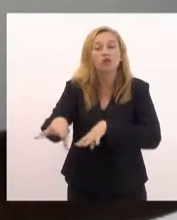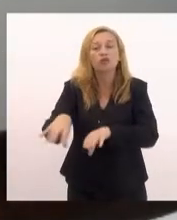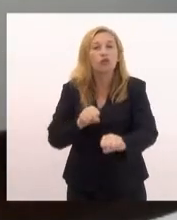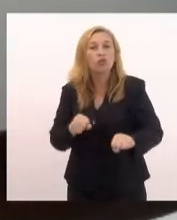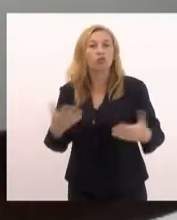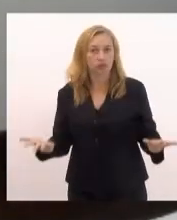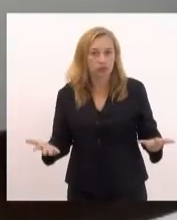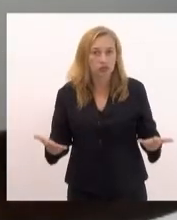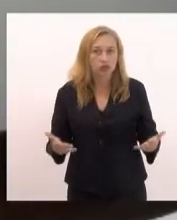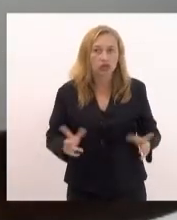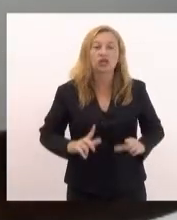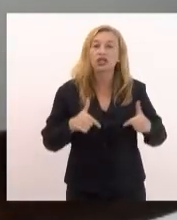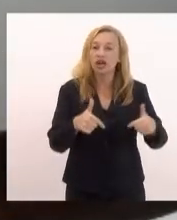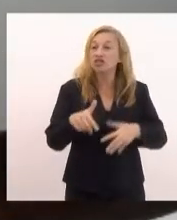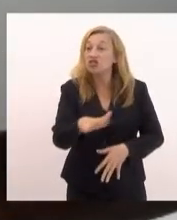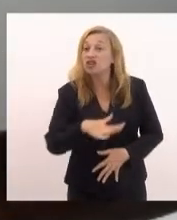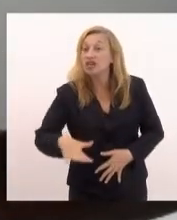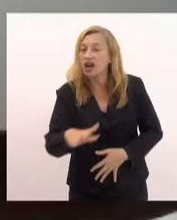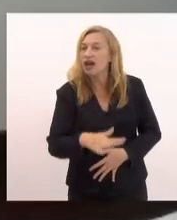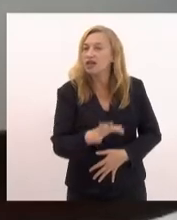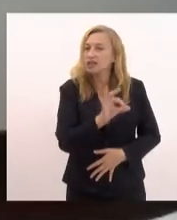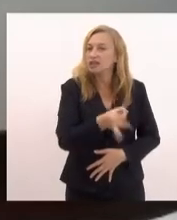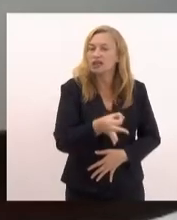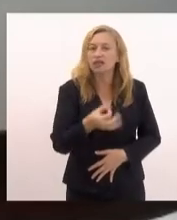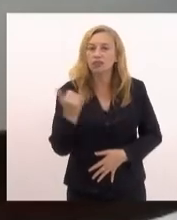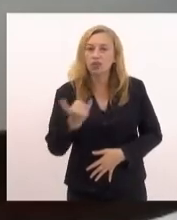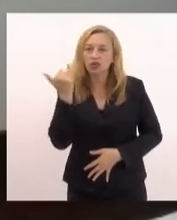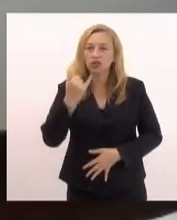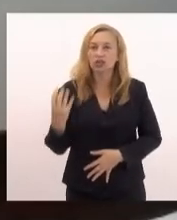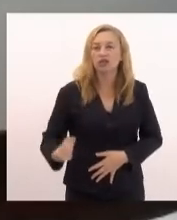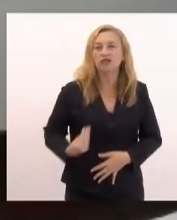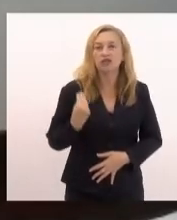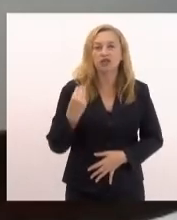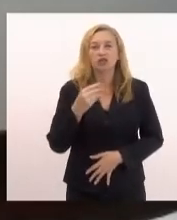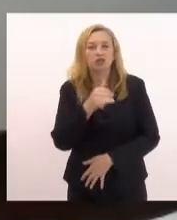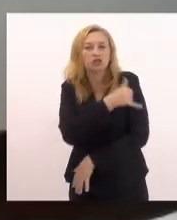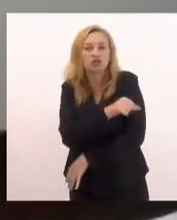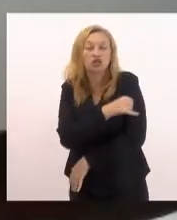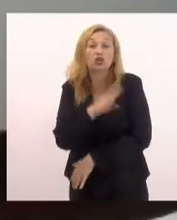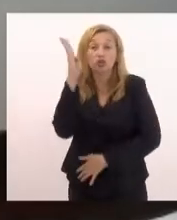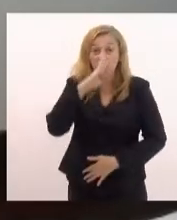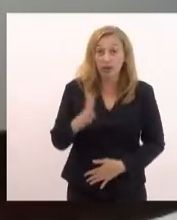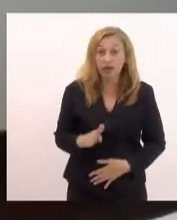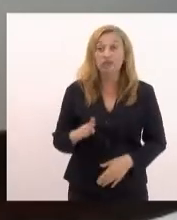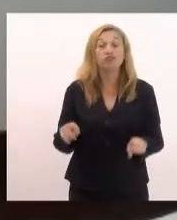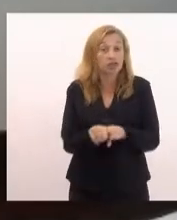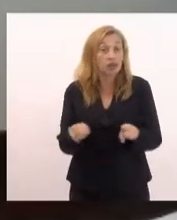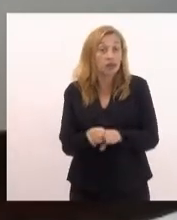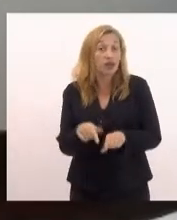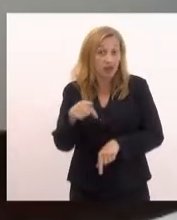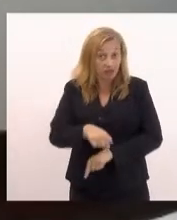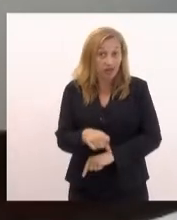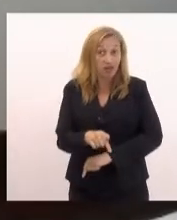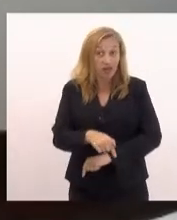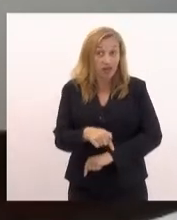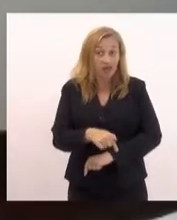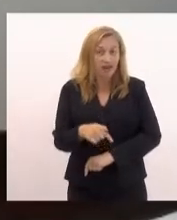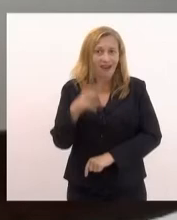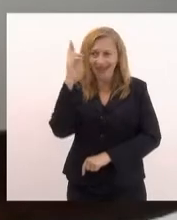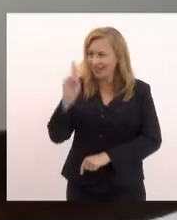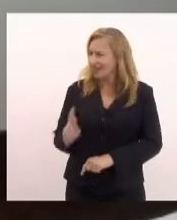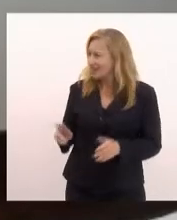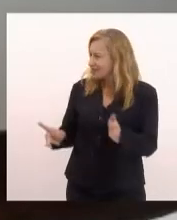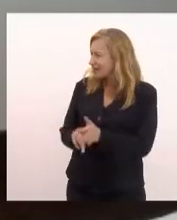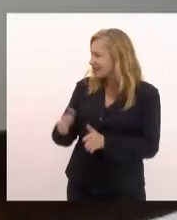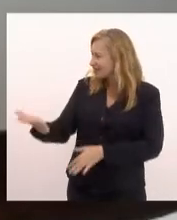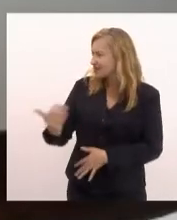as gerações que formou e que atuam em áreas decisivas da vida do Rio de Janeiro, da vida do Brasil, inclusive no parlamento aqui, a Renata é uma delas.